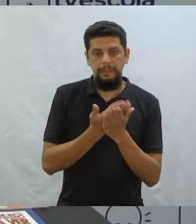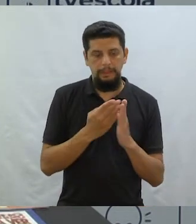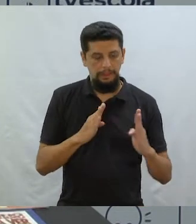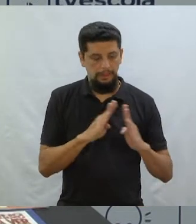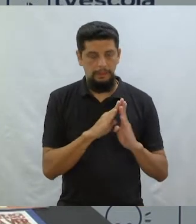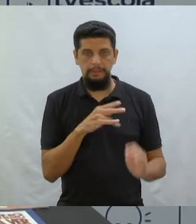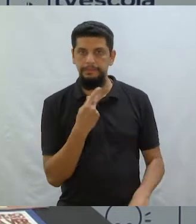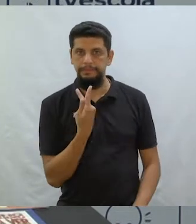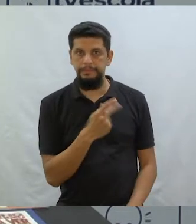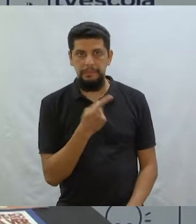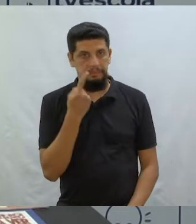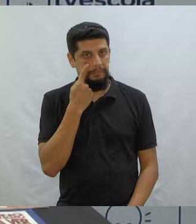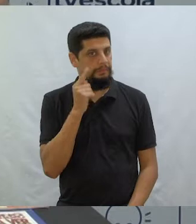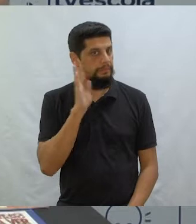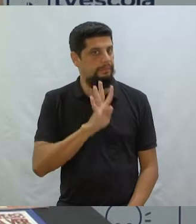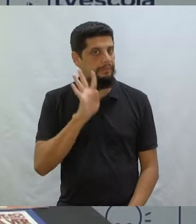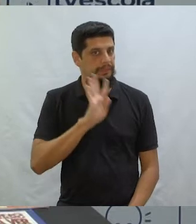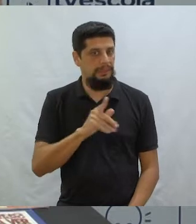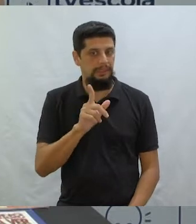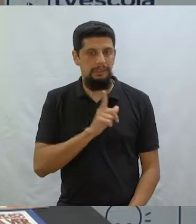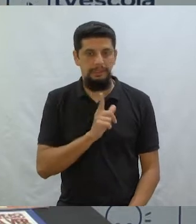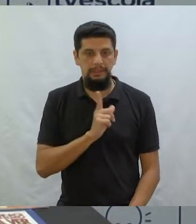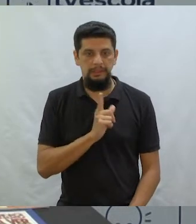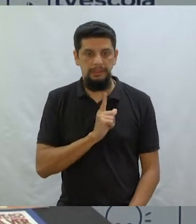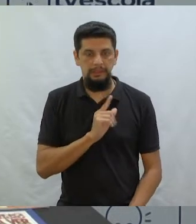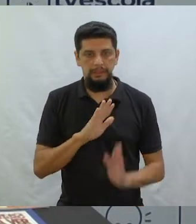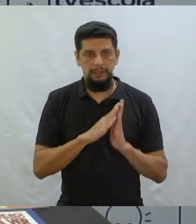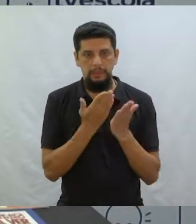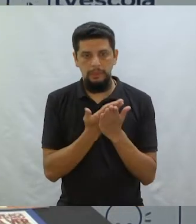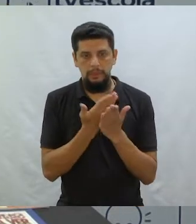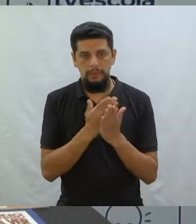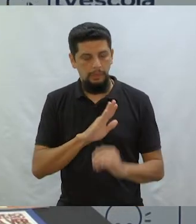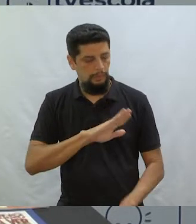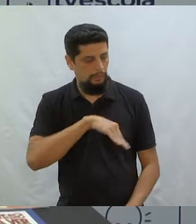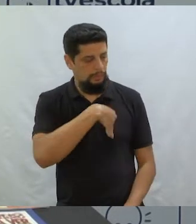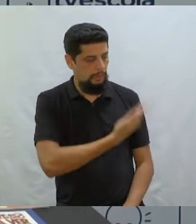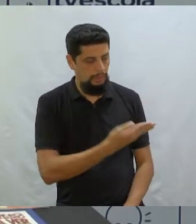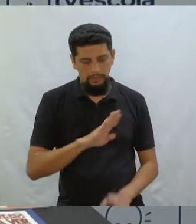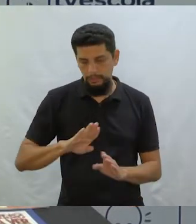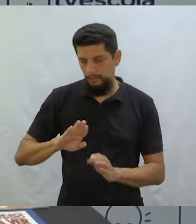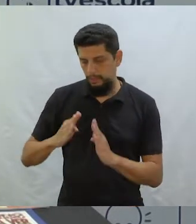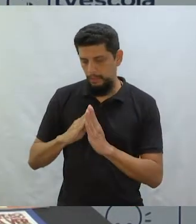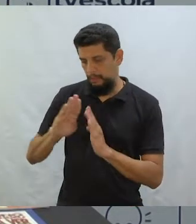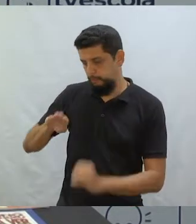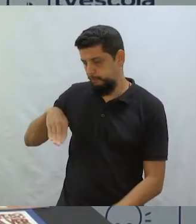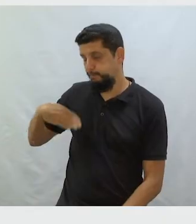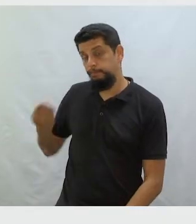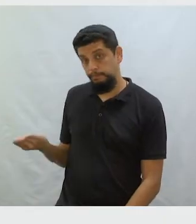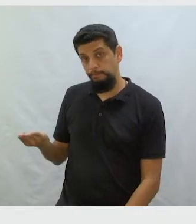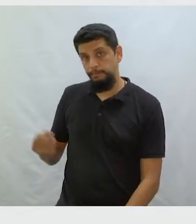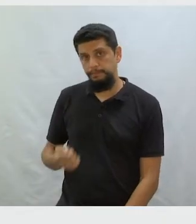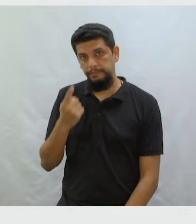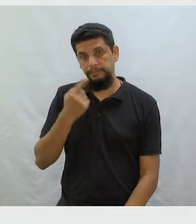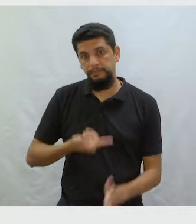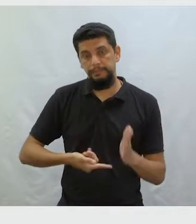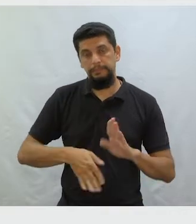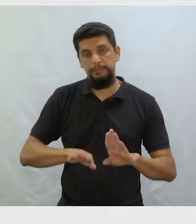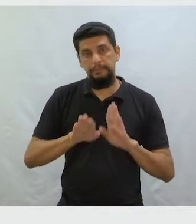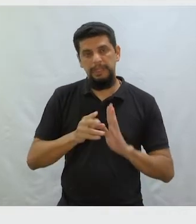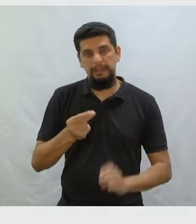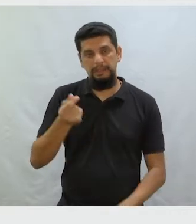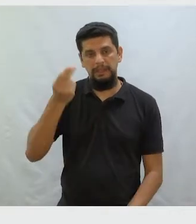a casa olha só que bacana nós temos ali a escola de um lado e a casa do outro lado